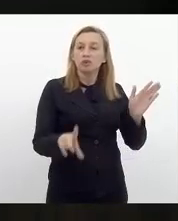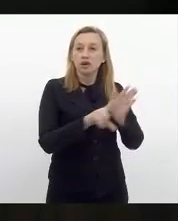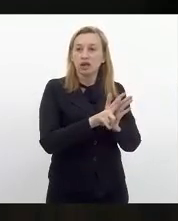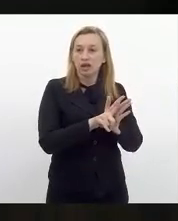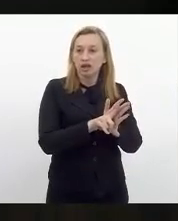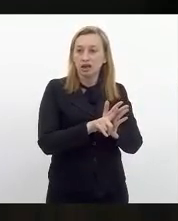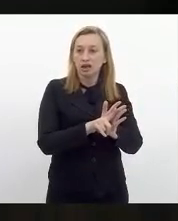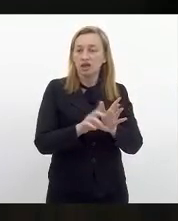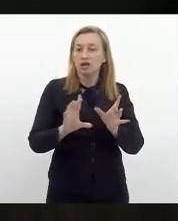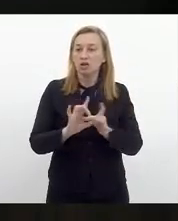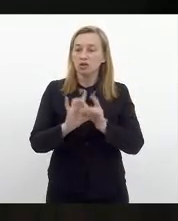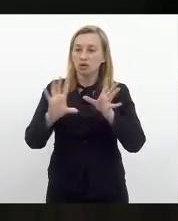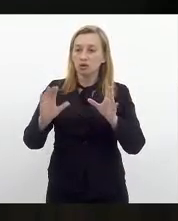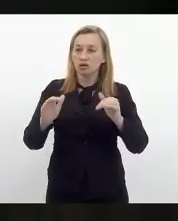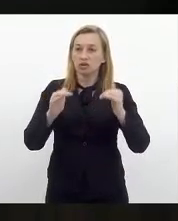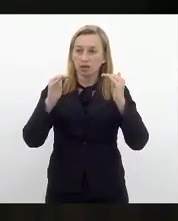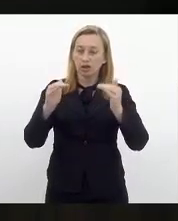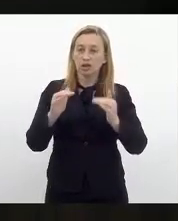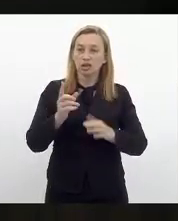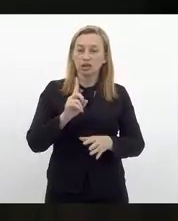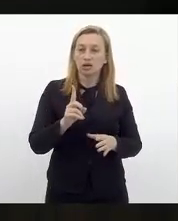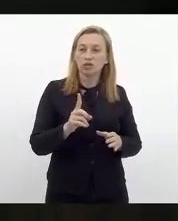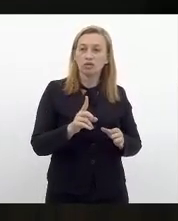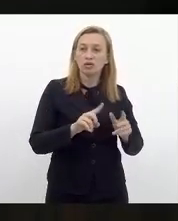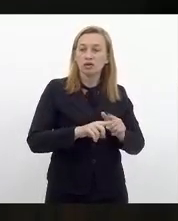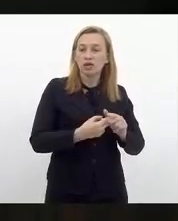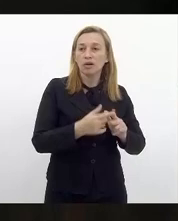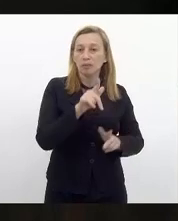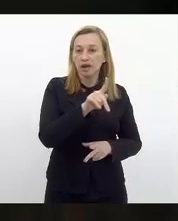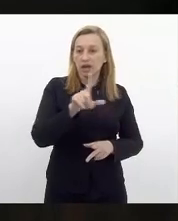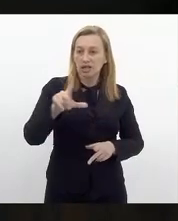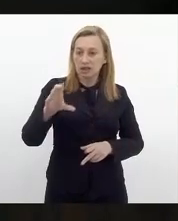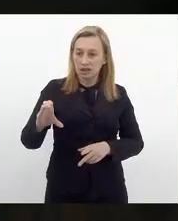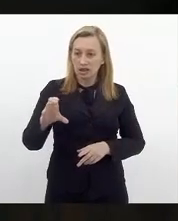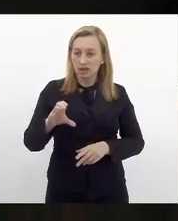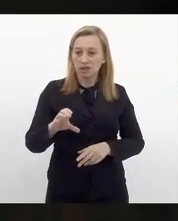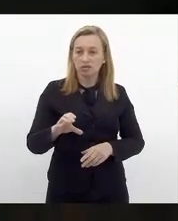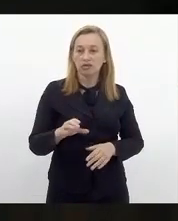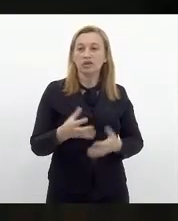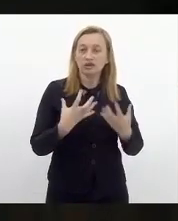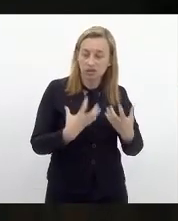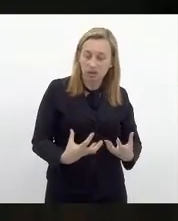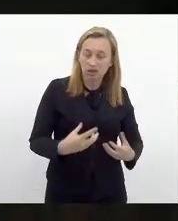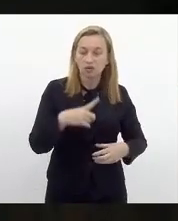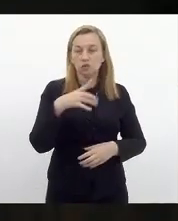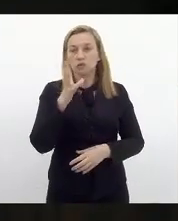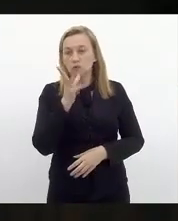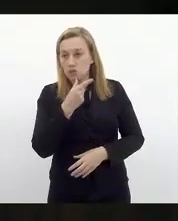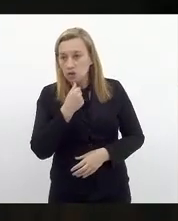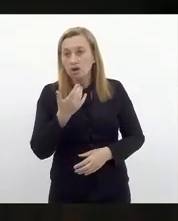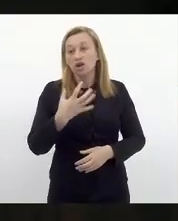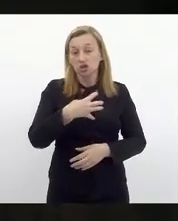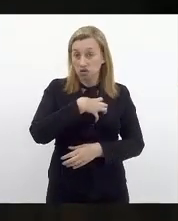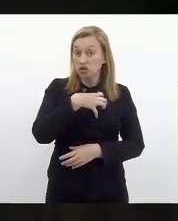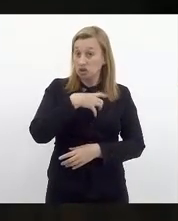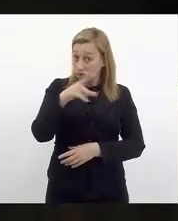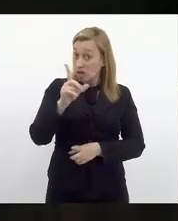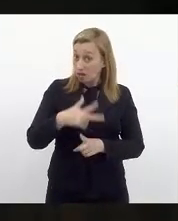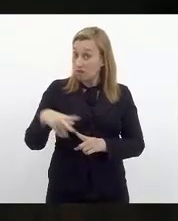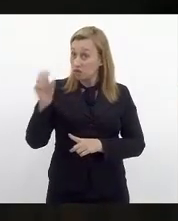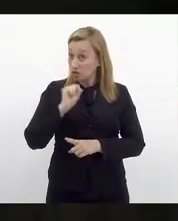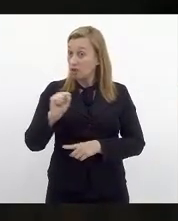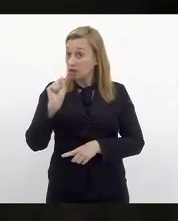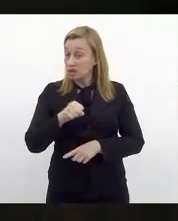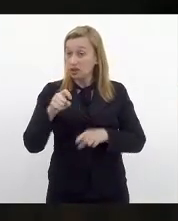e não por via de um alterar o pele ser que tem o trâmite muito mais exaustivo e demorado Então acho que esse sentido é uma vitória